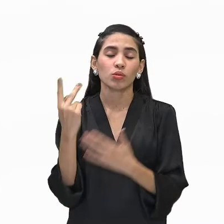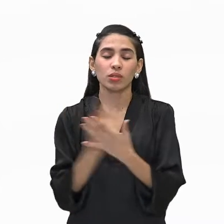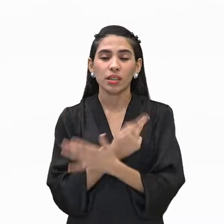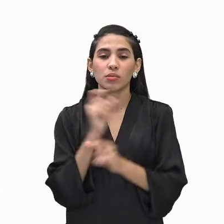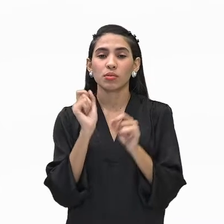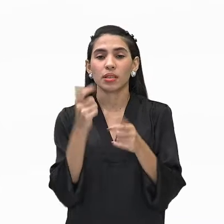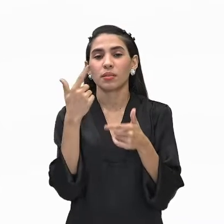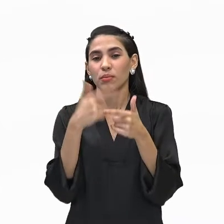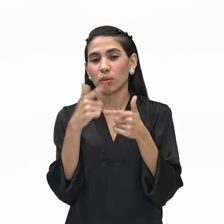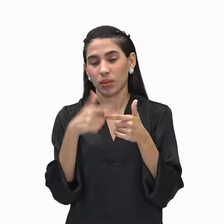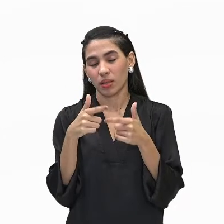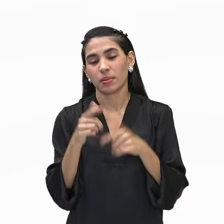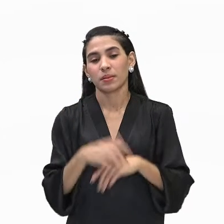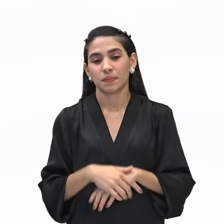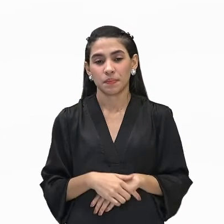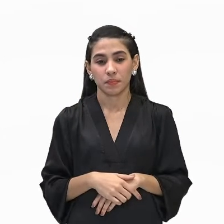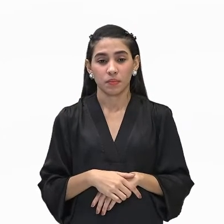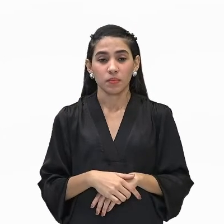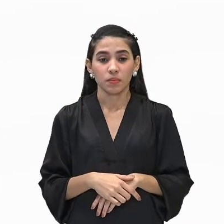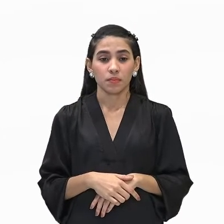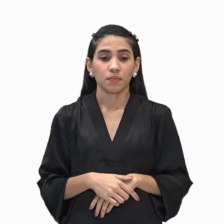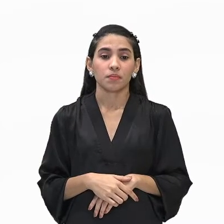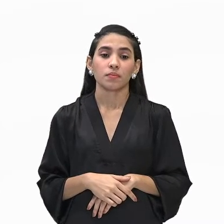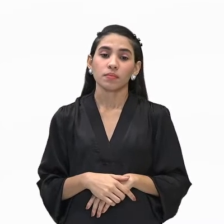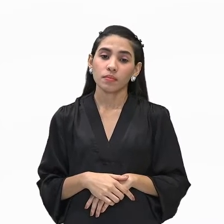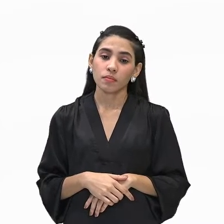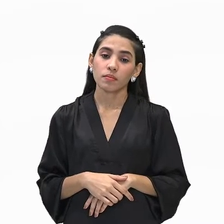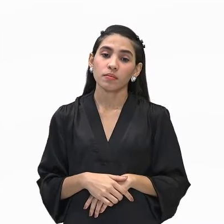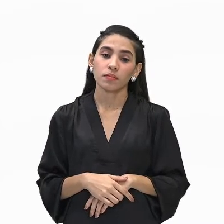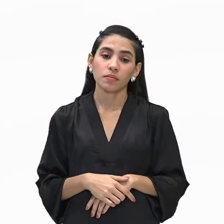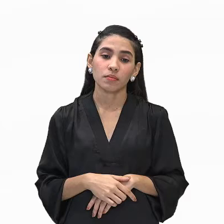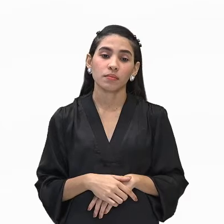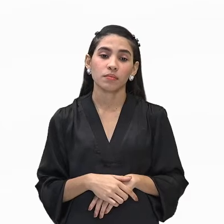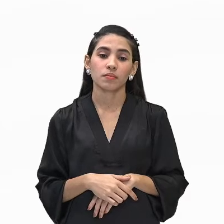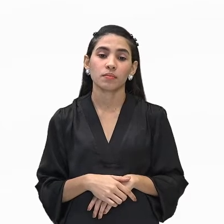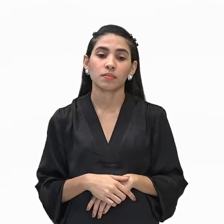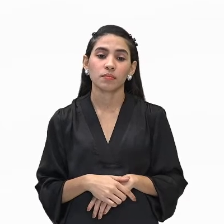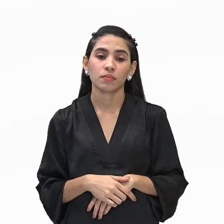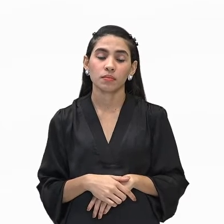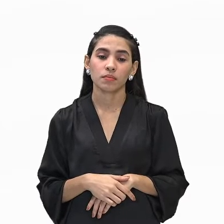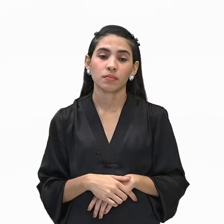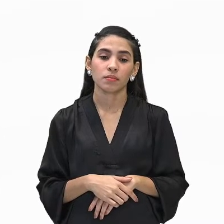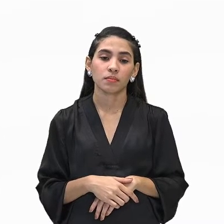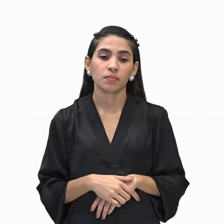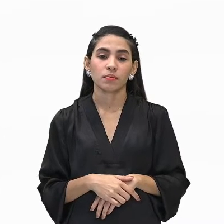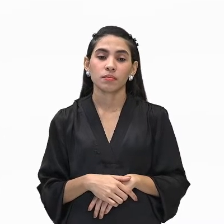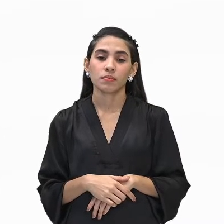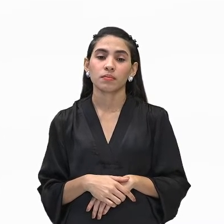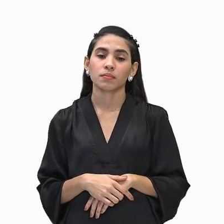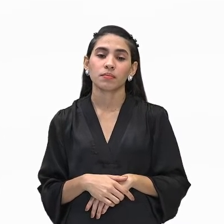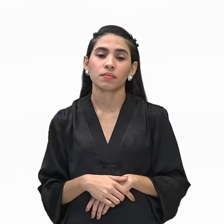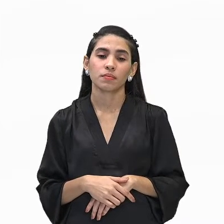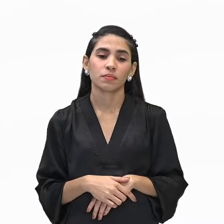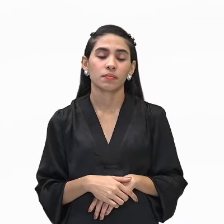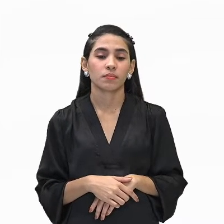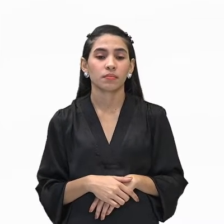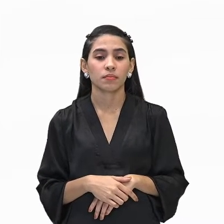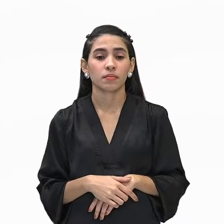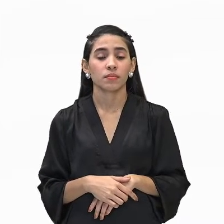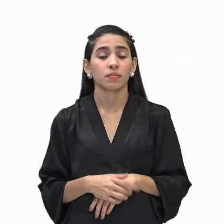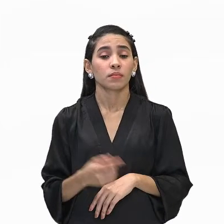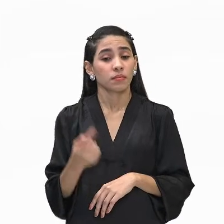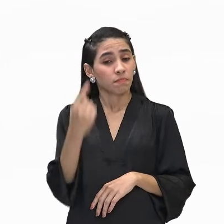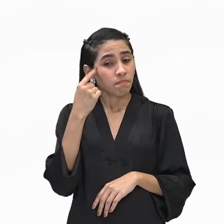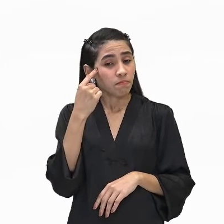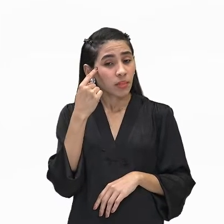tornar ameaçado, ok? Então, nosso dado de número 3. Vamos verificar? Quando pensamos